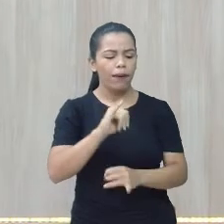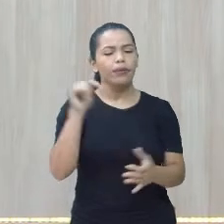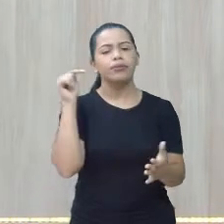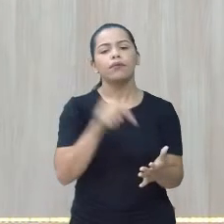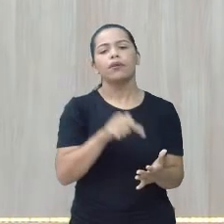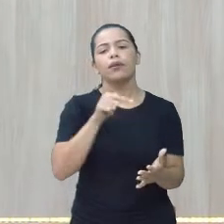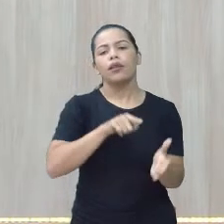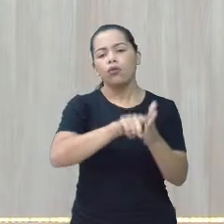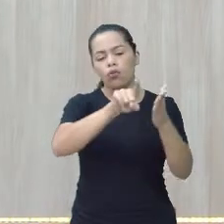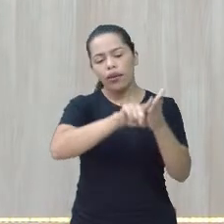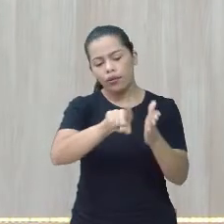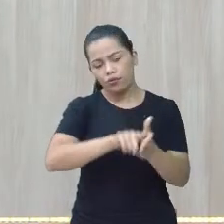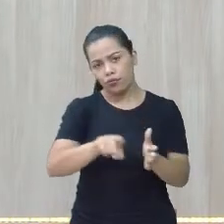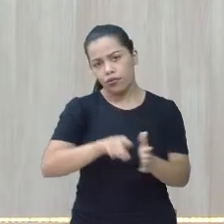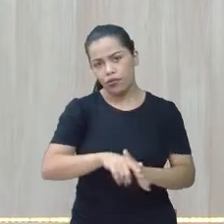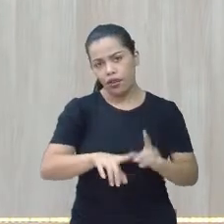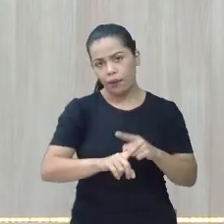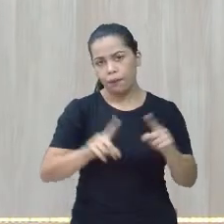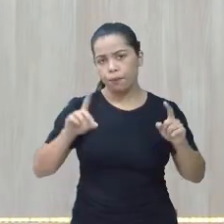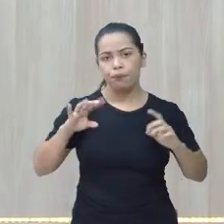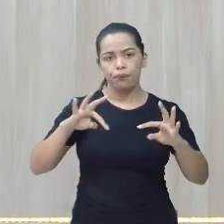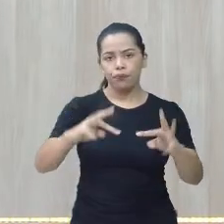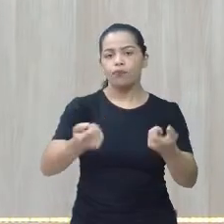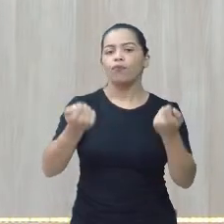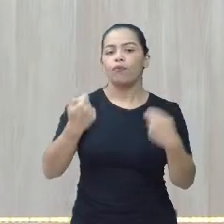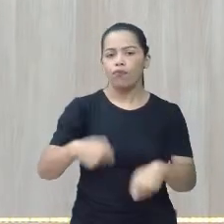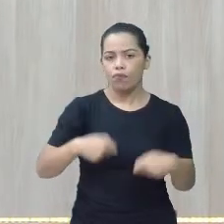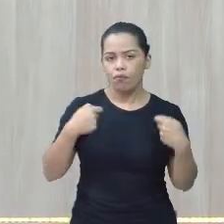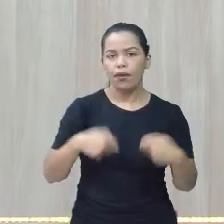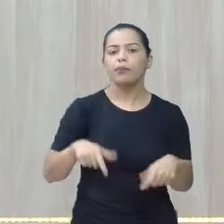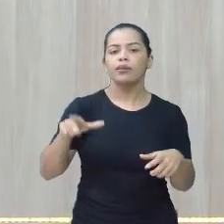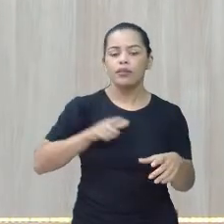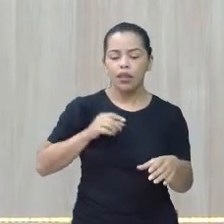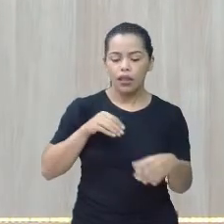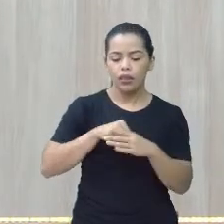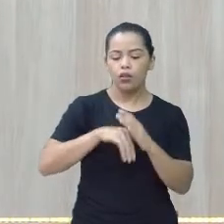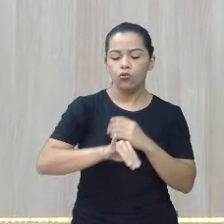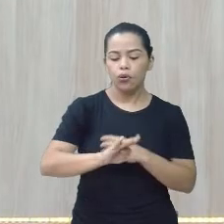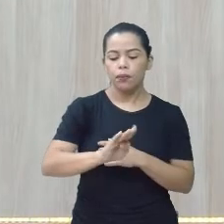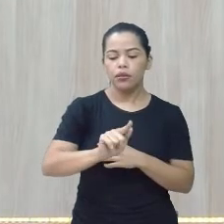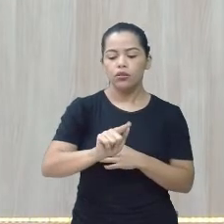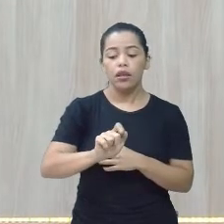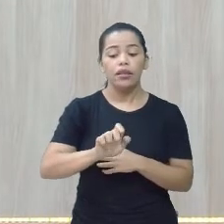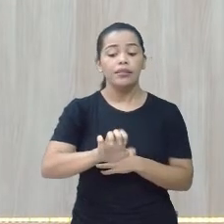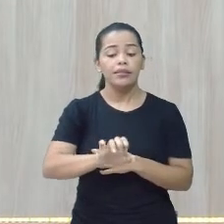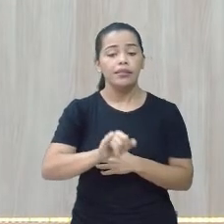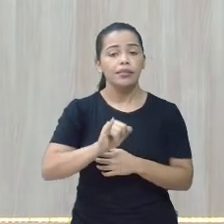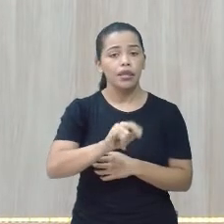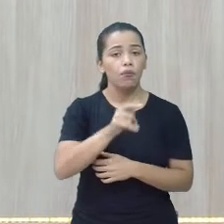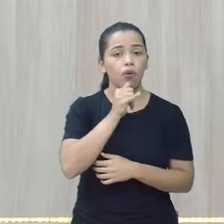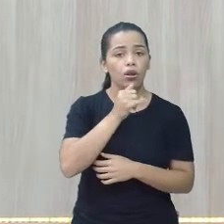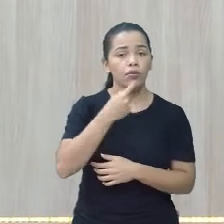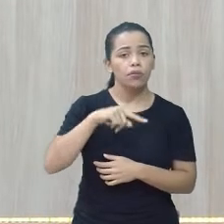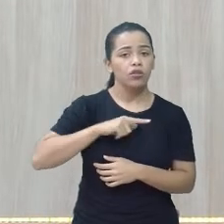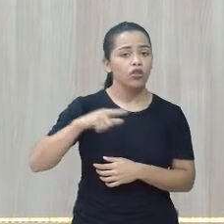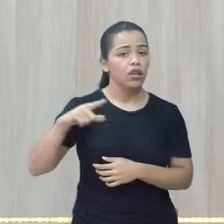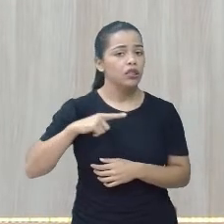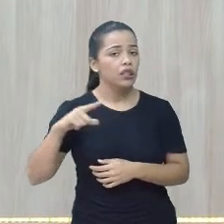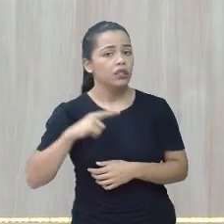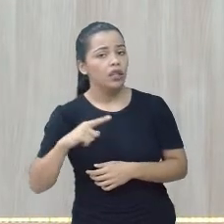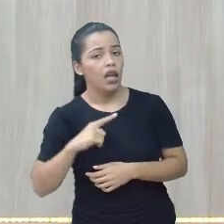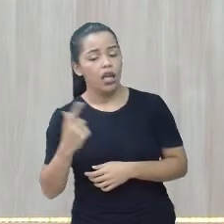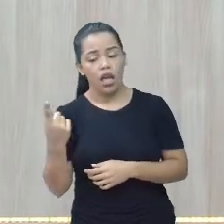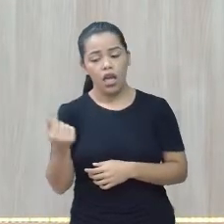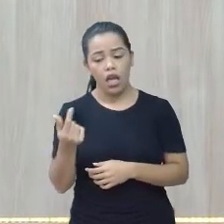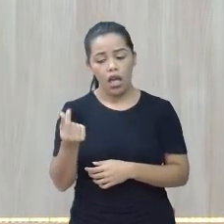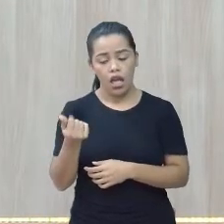tá certo? Mas tudo isso passa pelo IBGE. Então, se a gente tem uma renda que funcione,